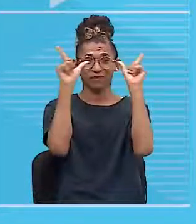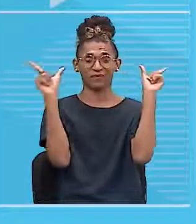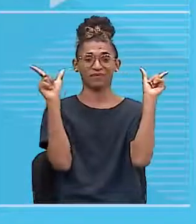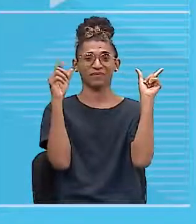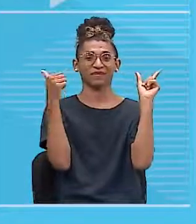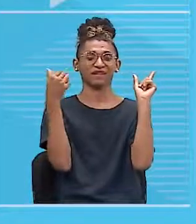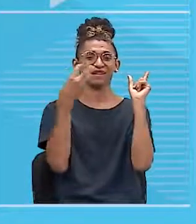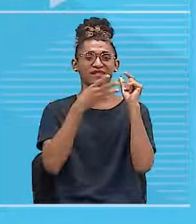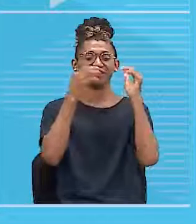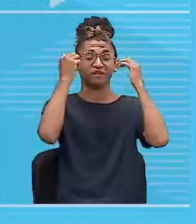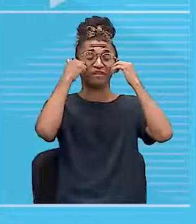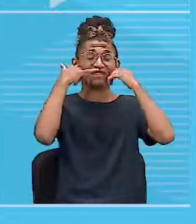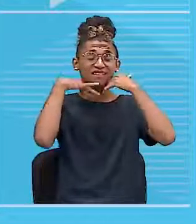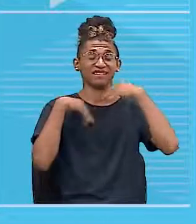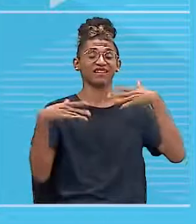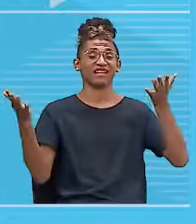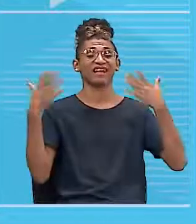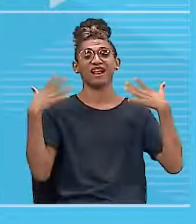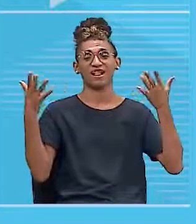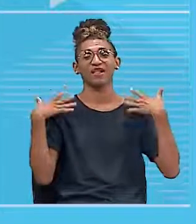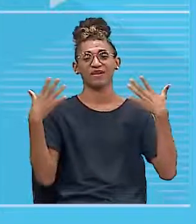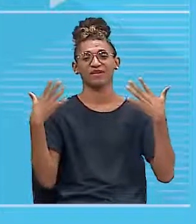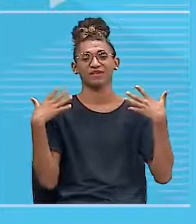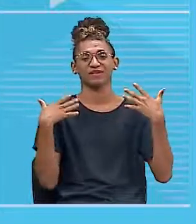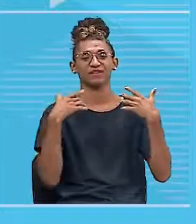mais ou menos suave calor danado